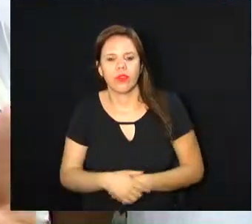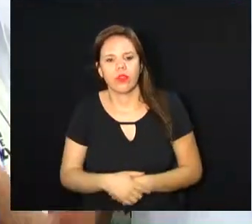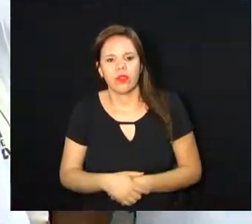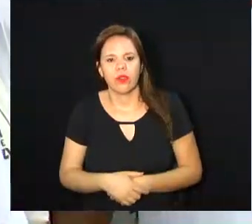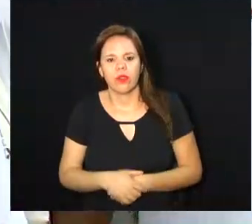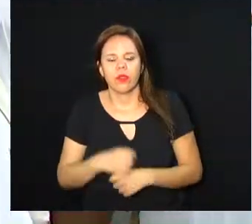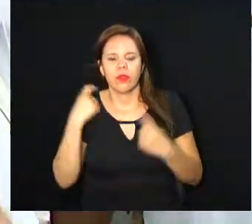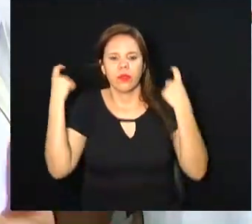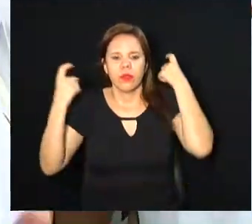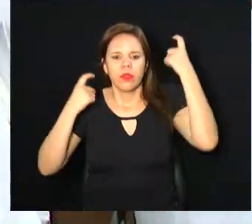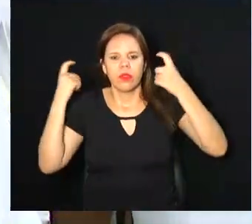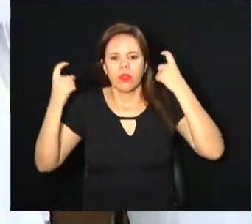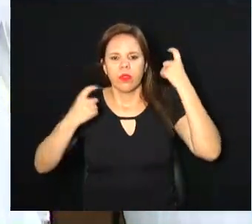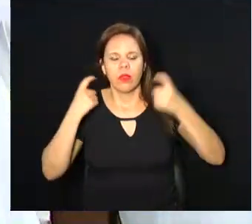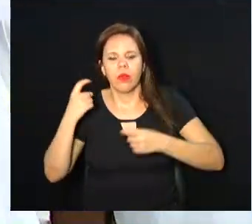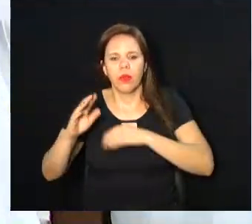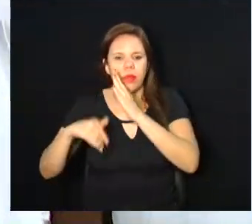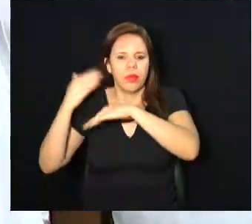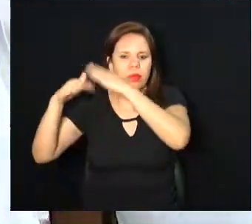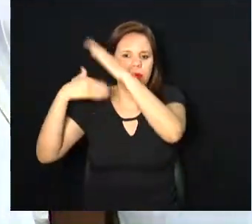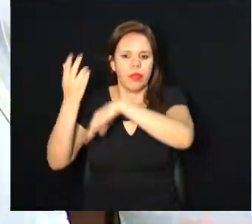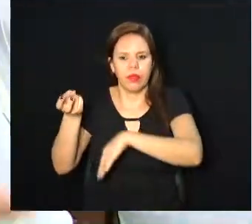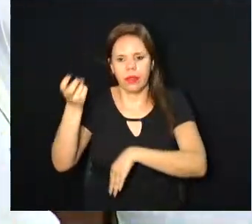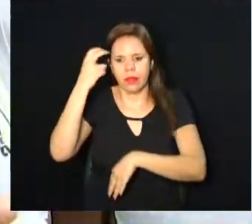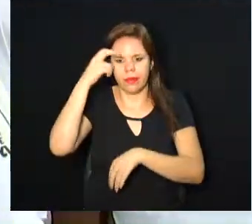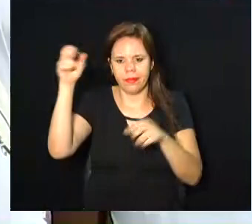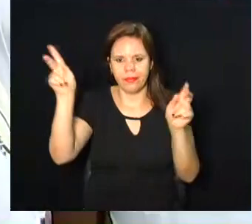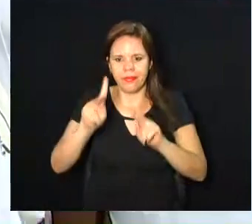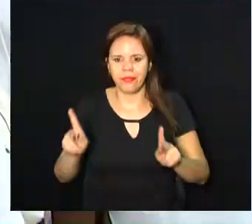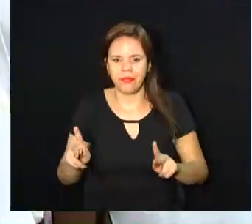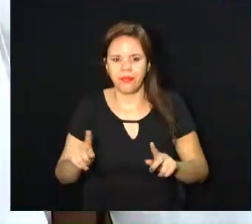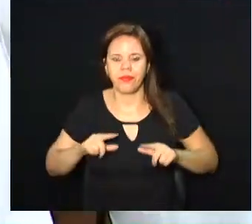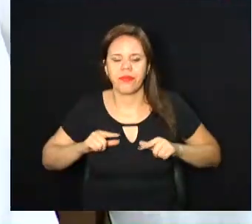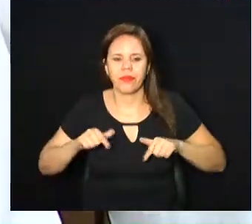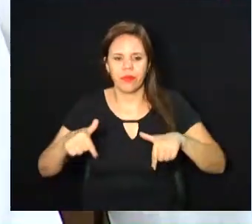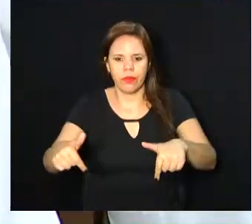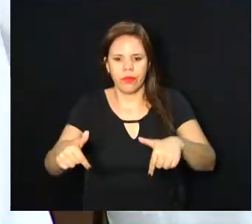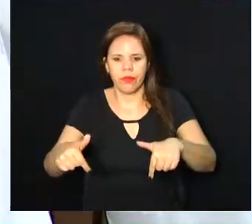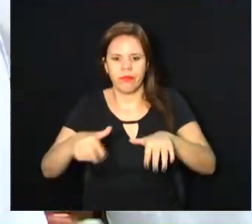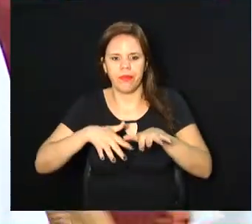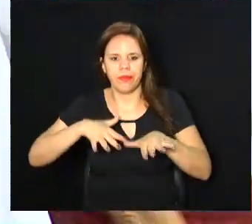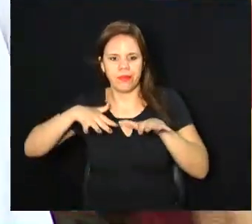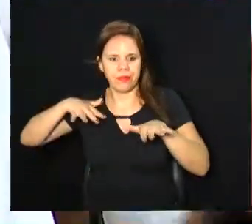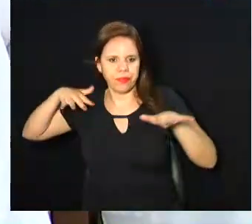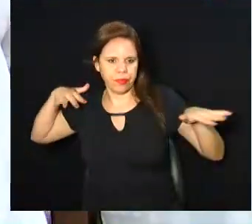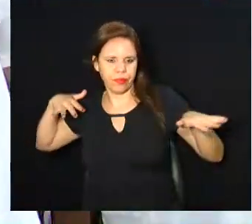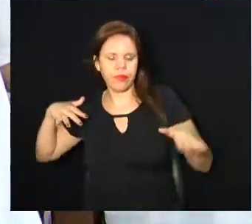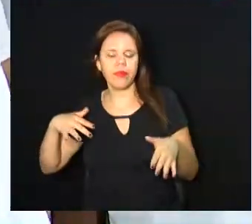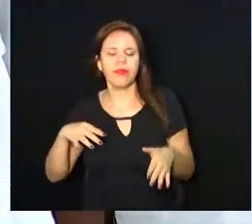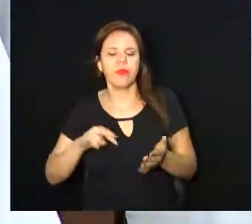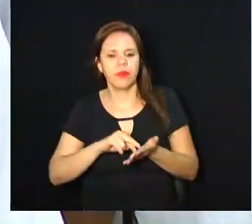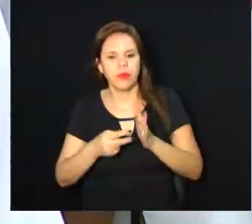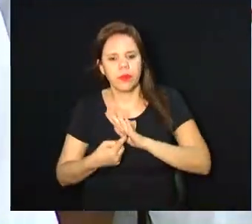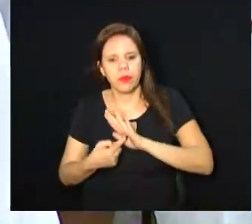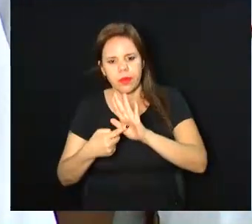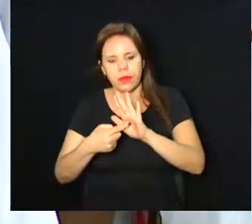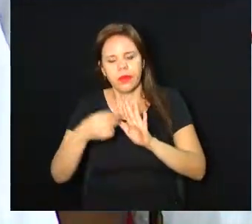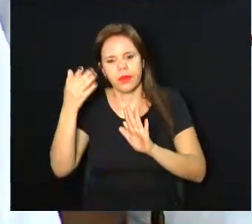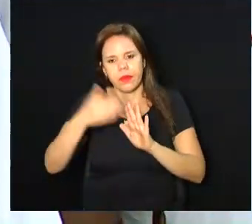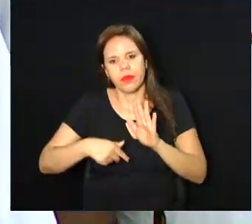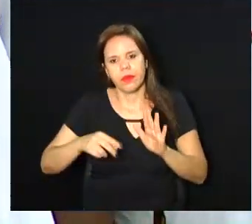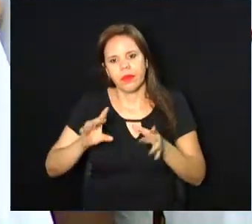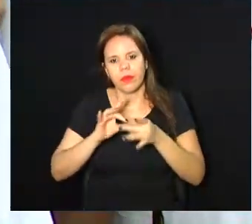sua preocupação com a construção de uma cultura de paz através desse ato, né? Significa isso, unir as